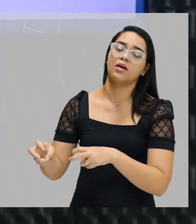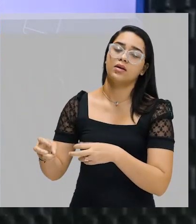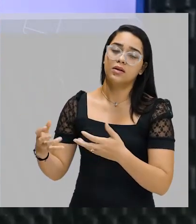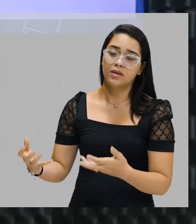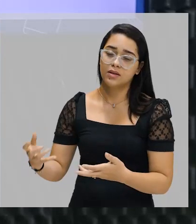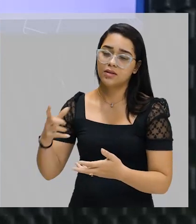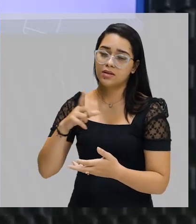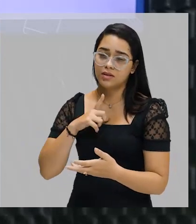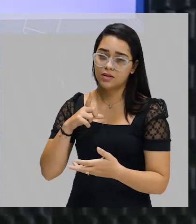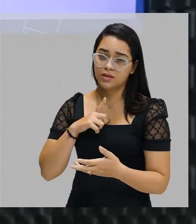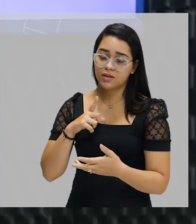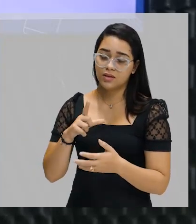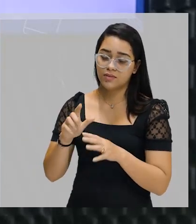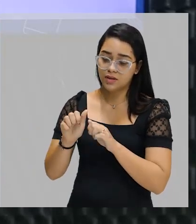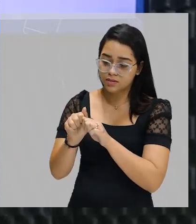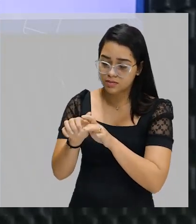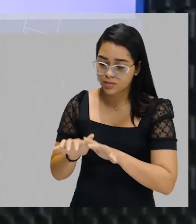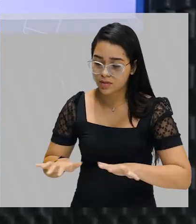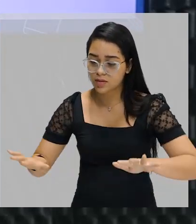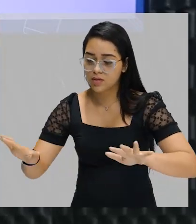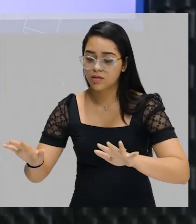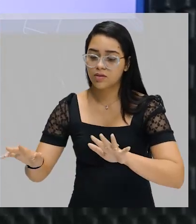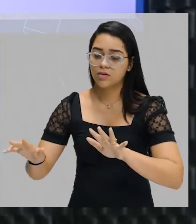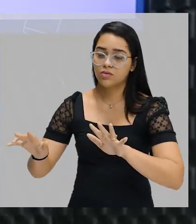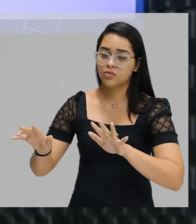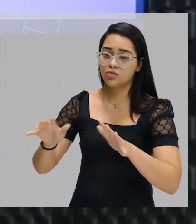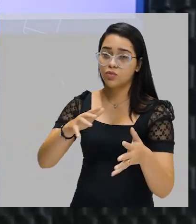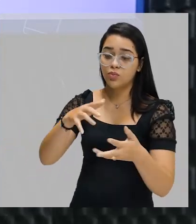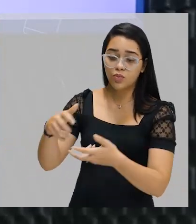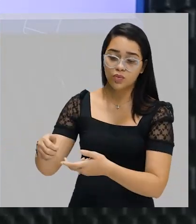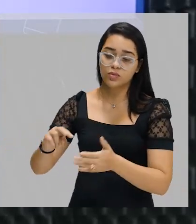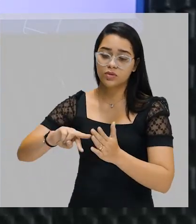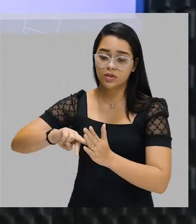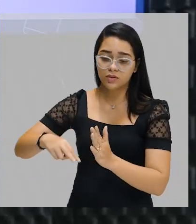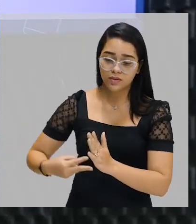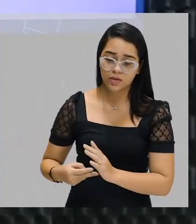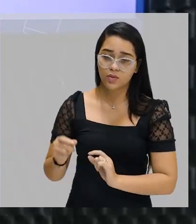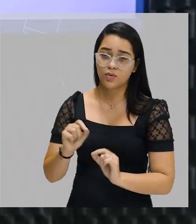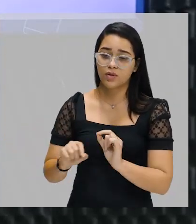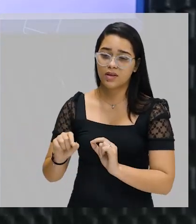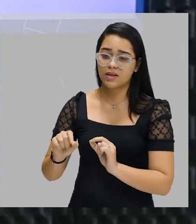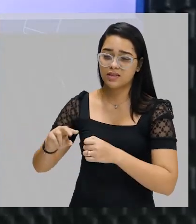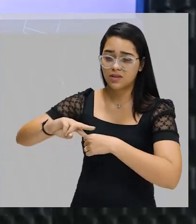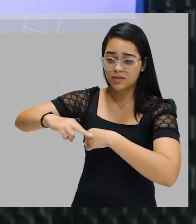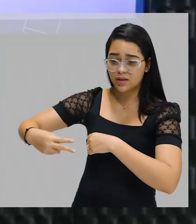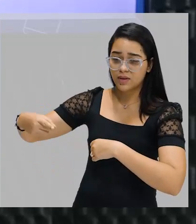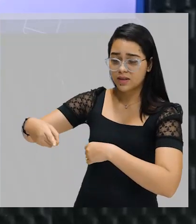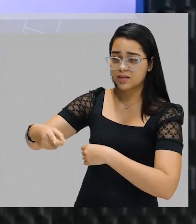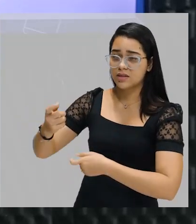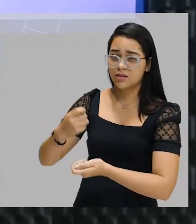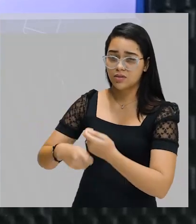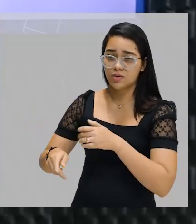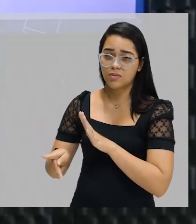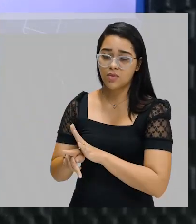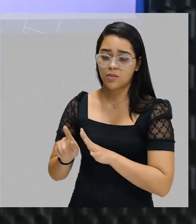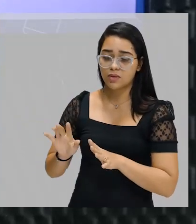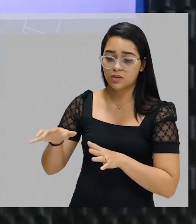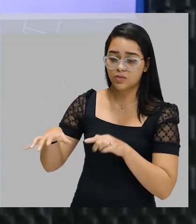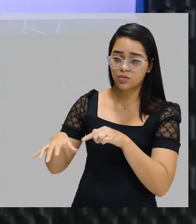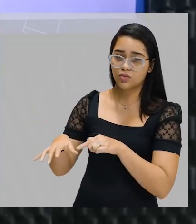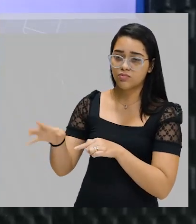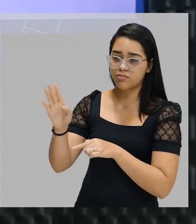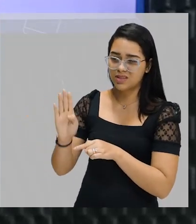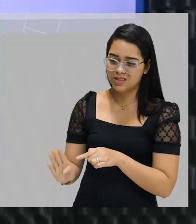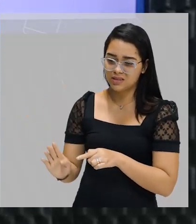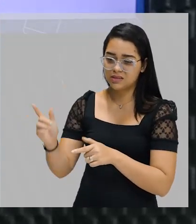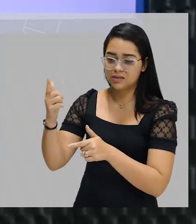que vai se distribuir para várias partes do mundo. Ou seja, essa sanção econômica pode levar o primeiro setor brasileiro a entrar em uma